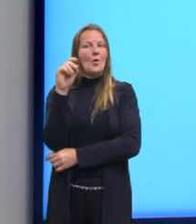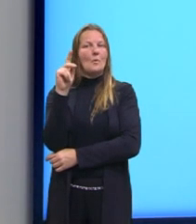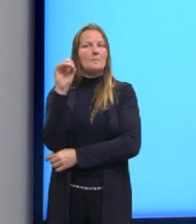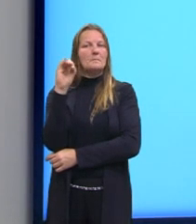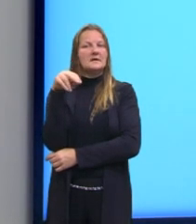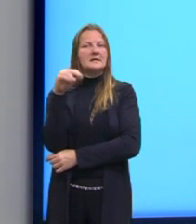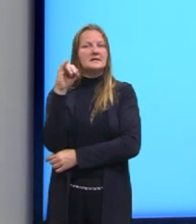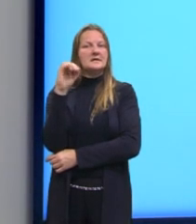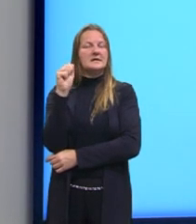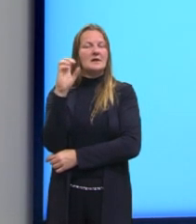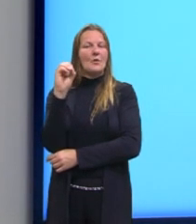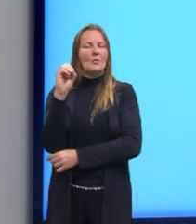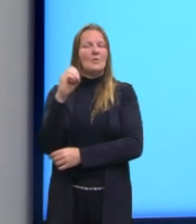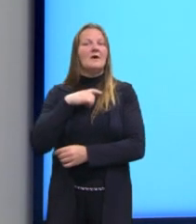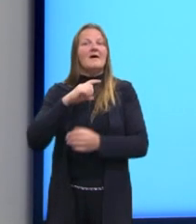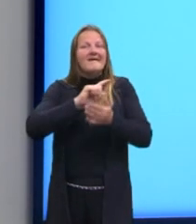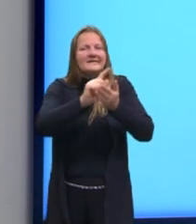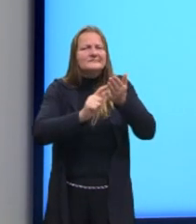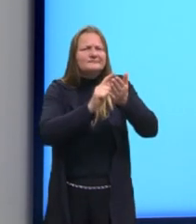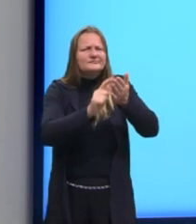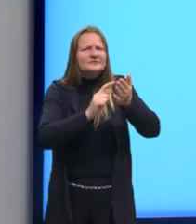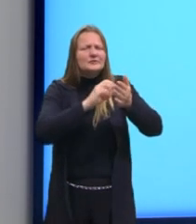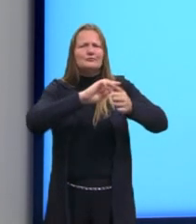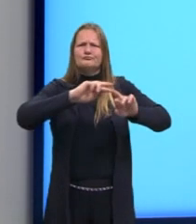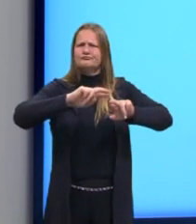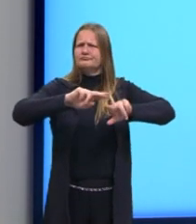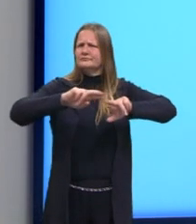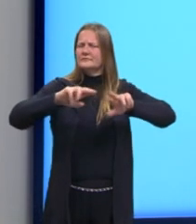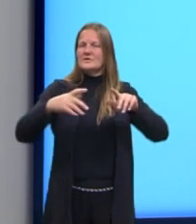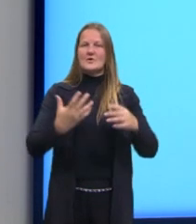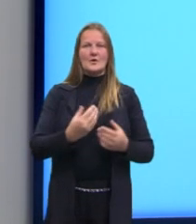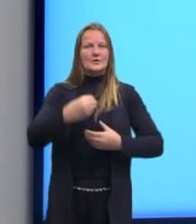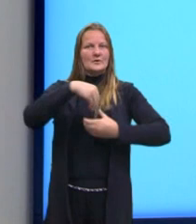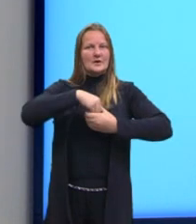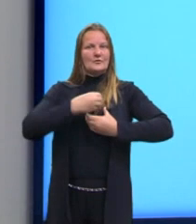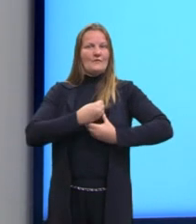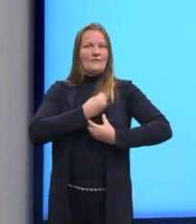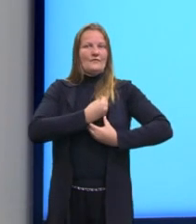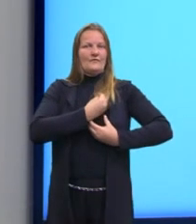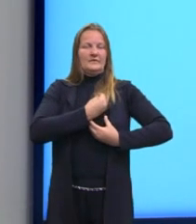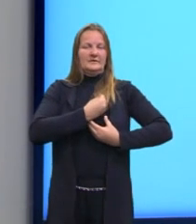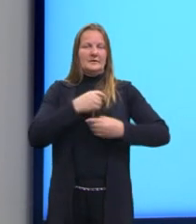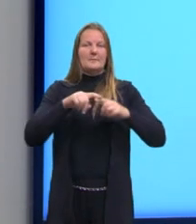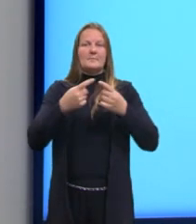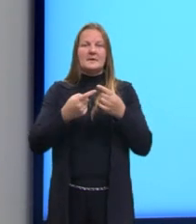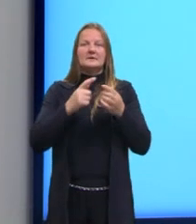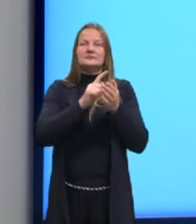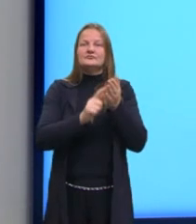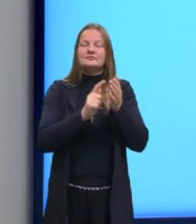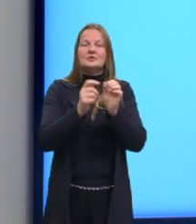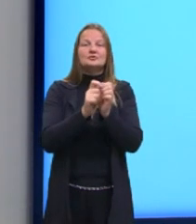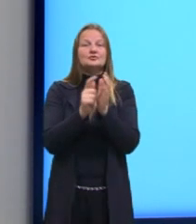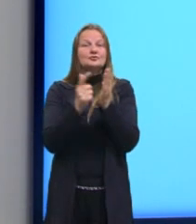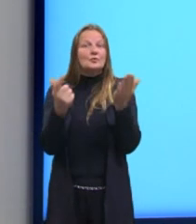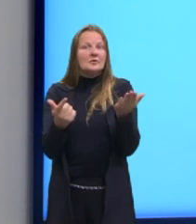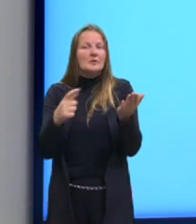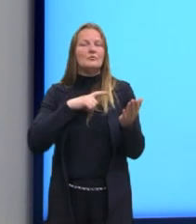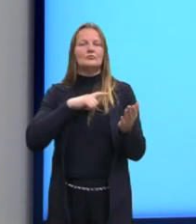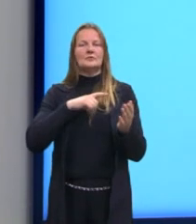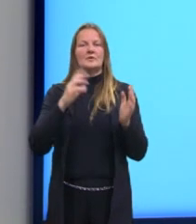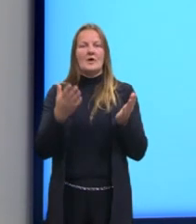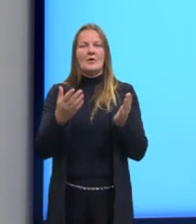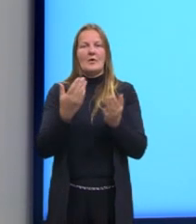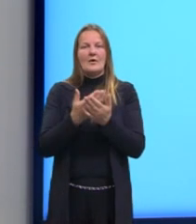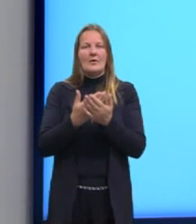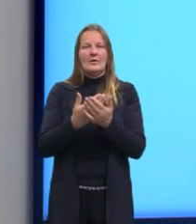que existem gêneros nas mais diversas esferas da vida. E dentro da esfera jornalística, que eu vou abordar lá